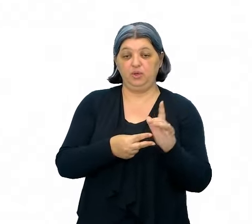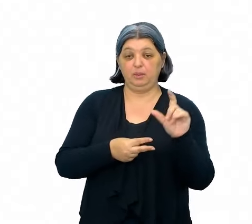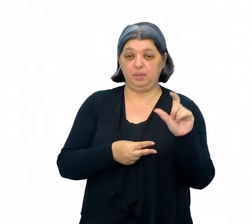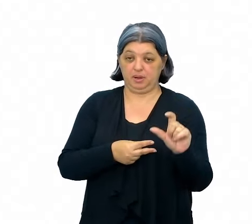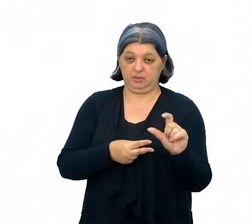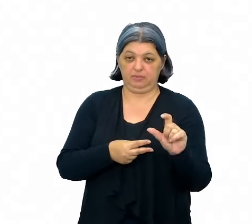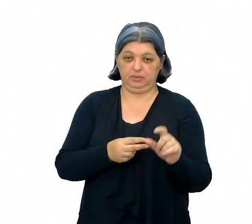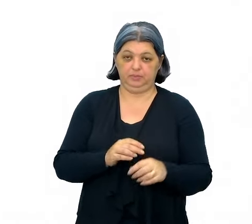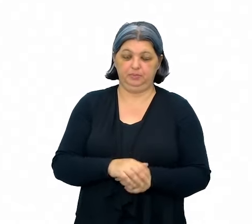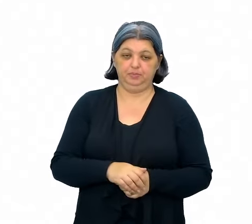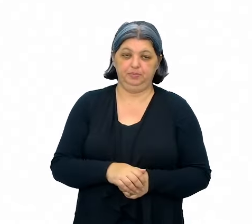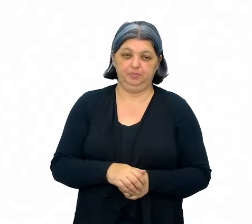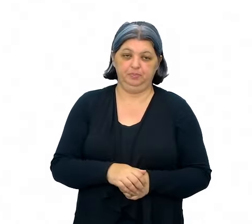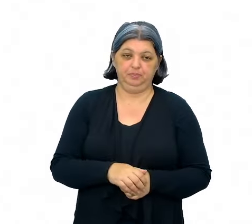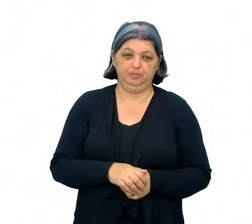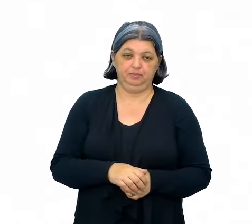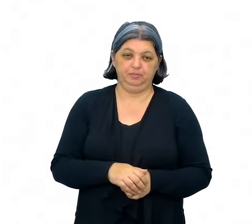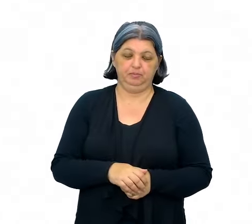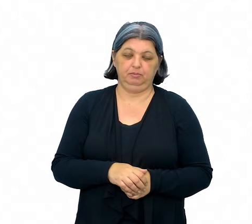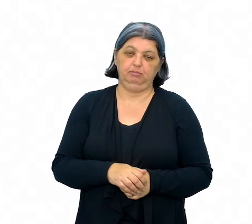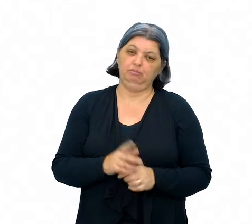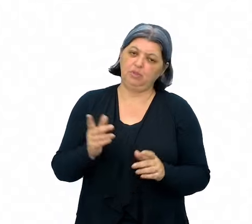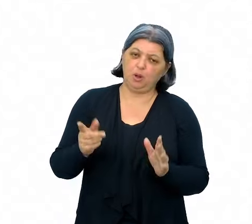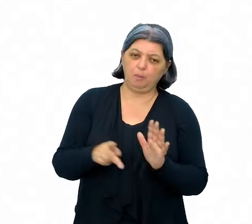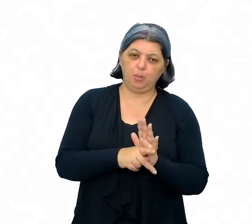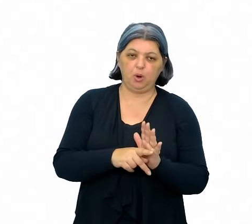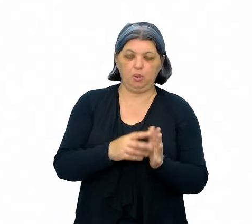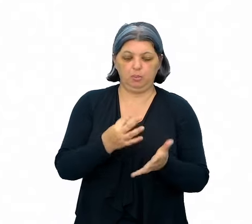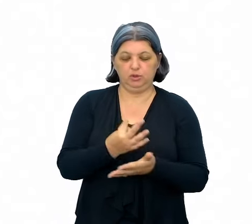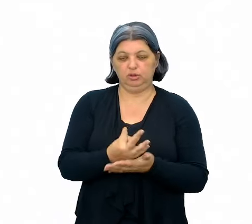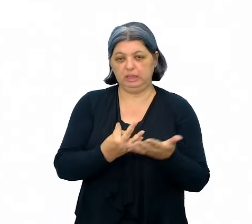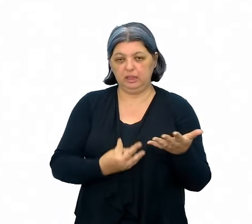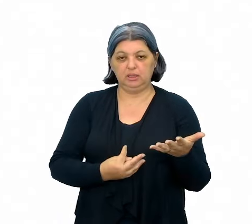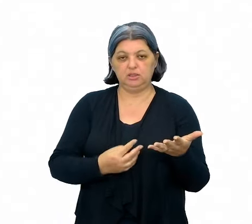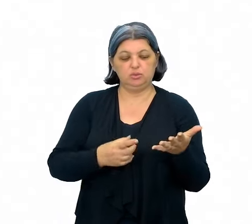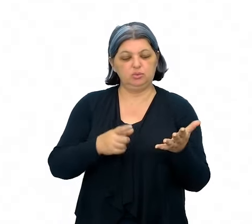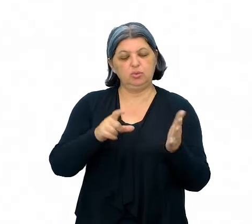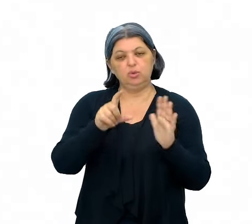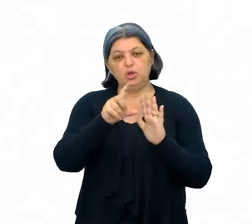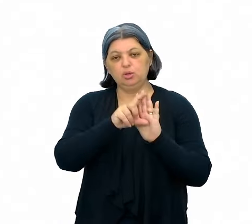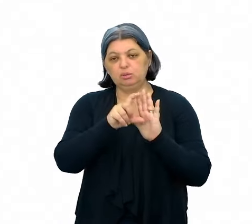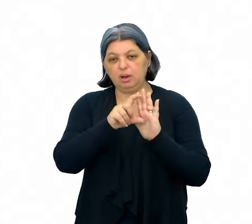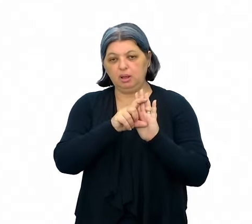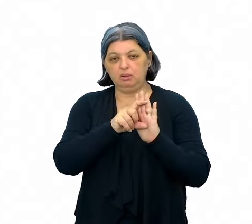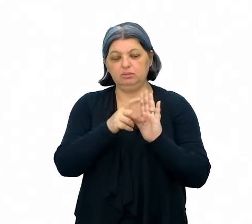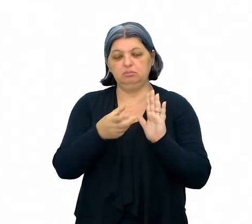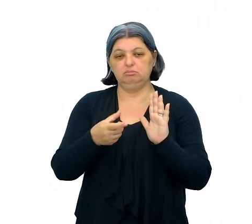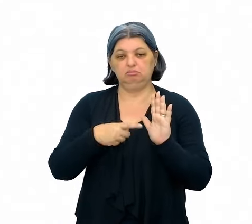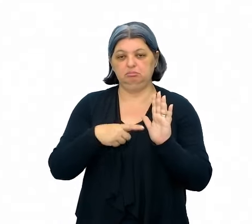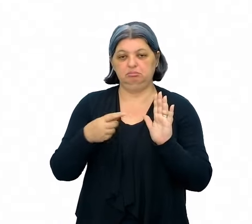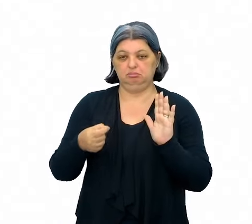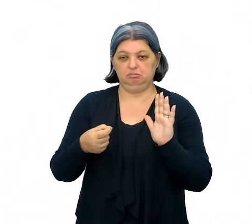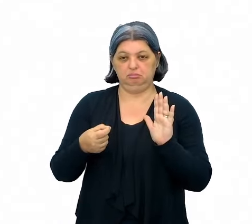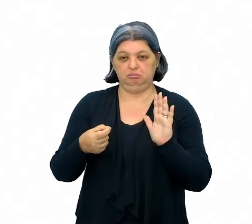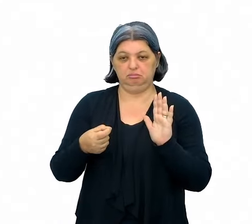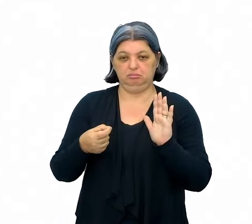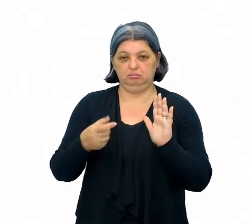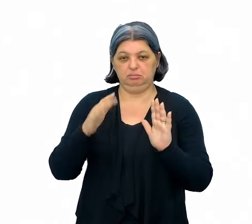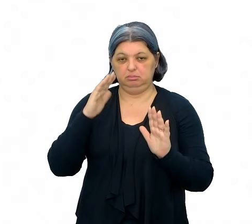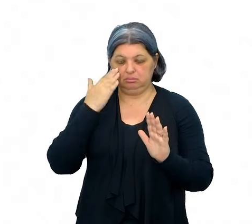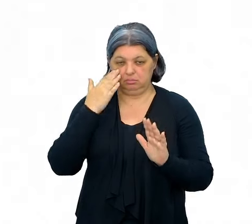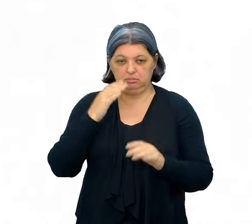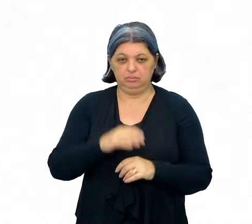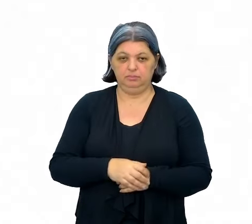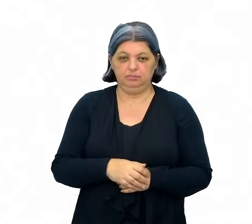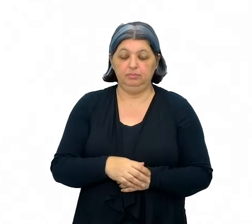palavra naquele trecho, para saber se houve realmente compreensão.